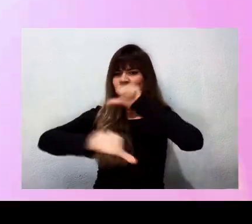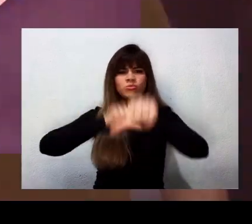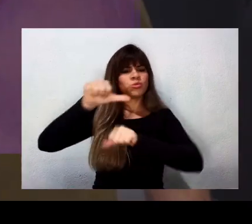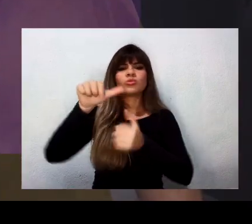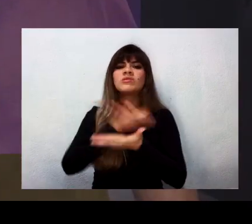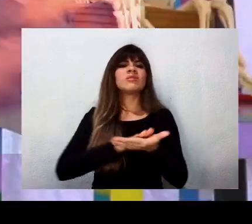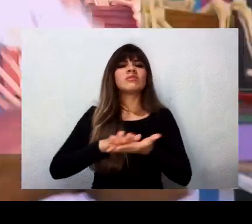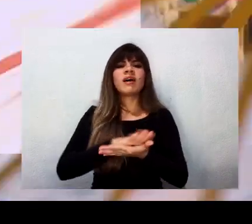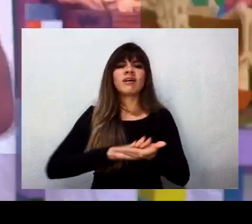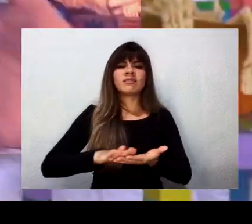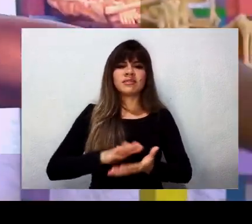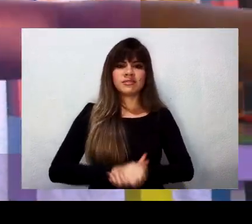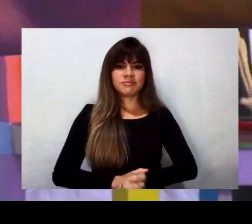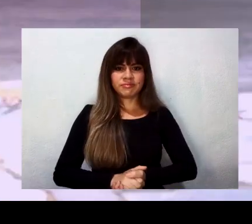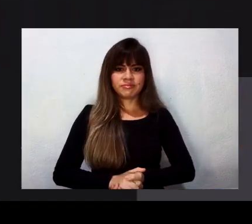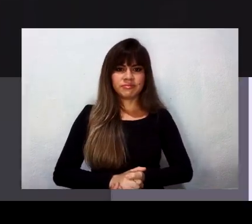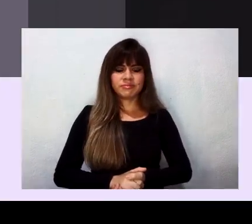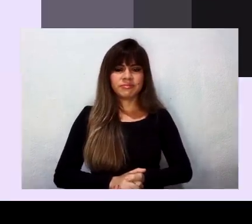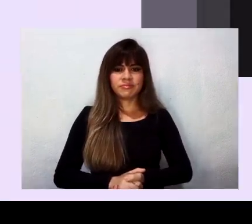entrevistas.